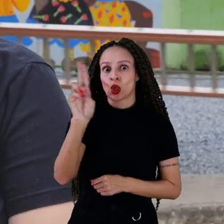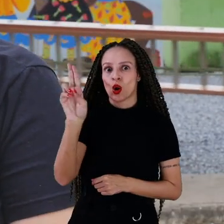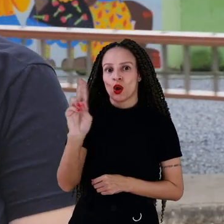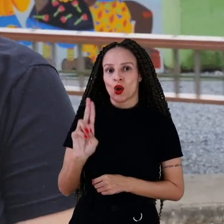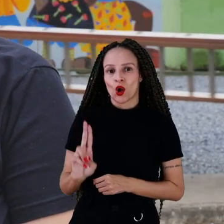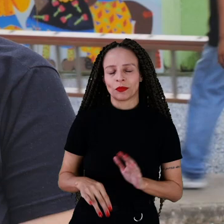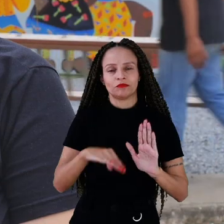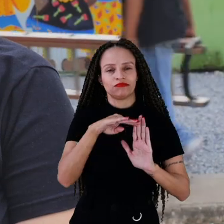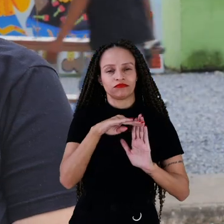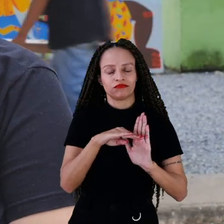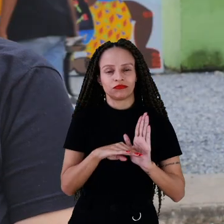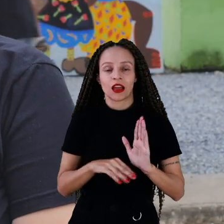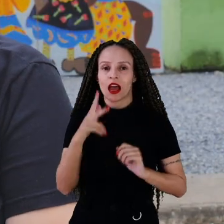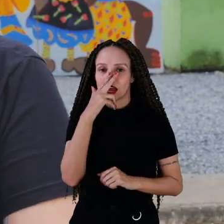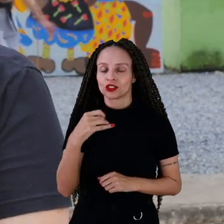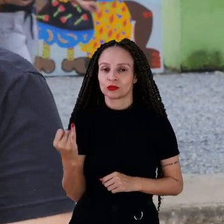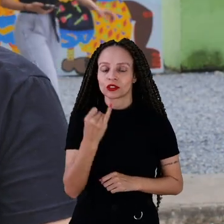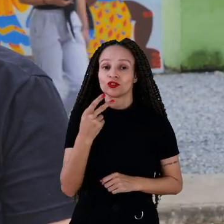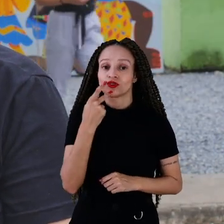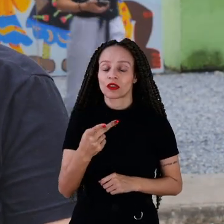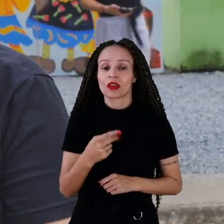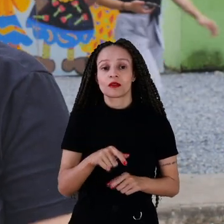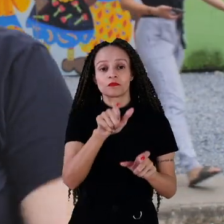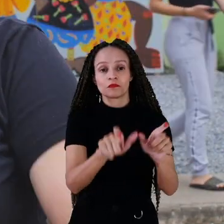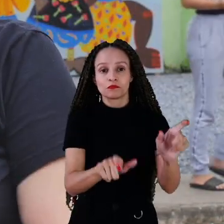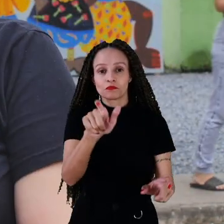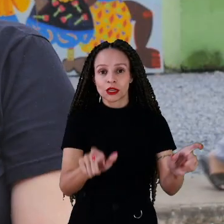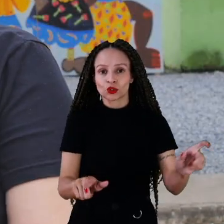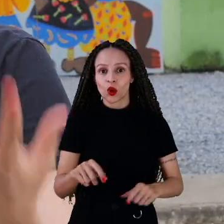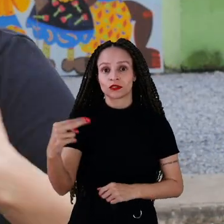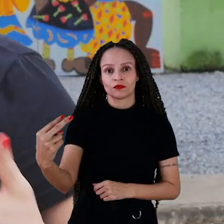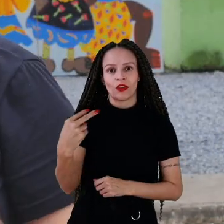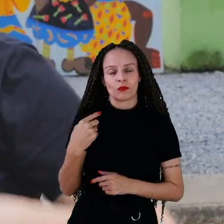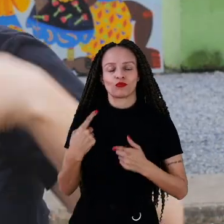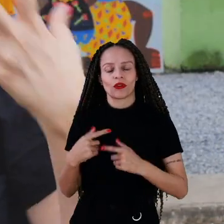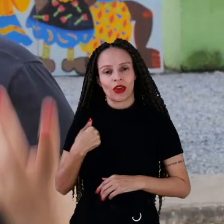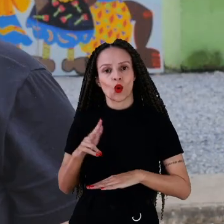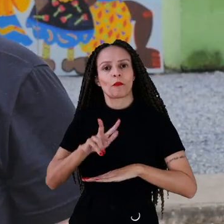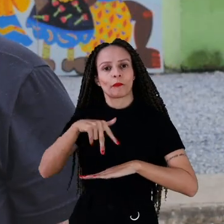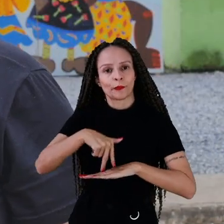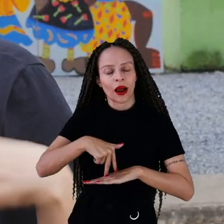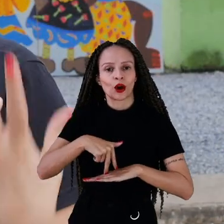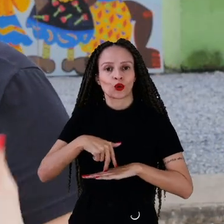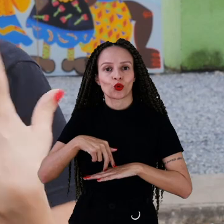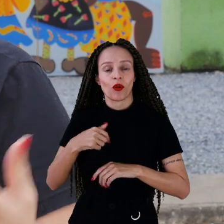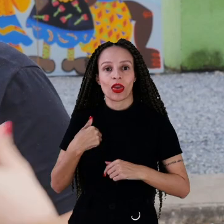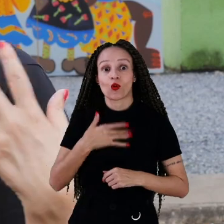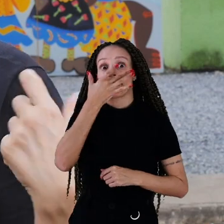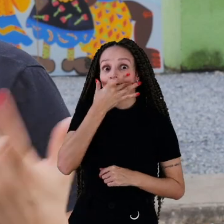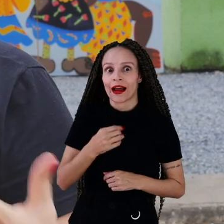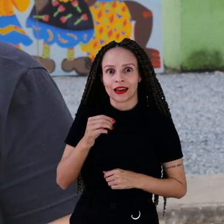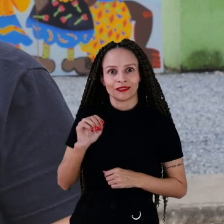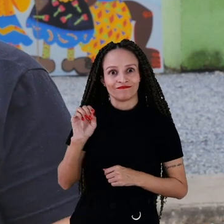botar o nome de todo mundo assim numa lista. Mas acho importante dizer, as pessoas vêm muito para mim, porque eu tô ali no palco e muitas vezes